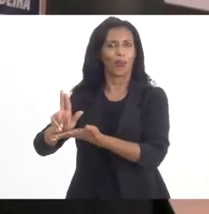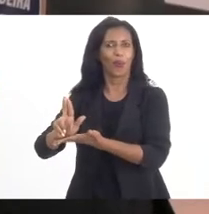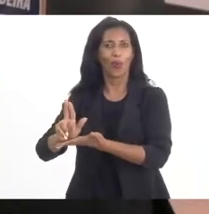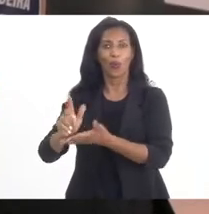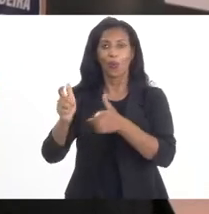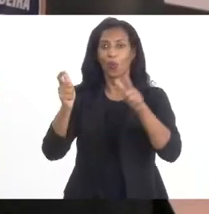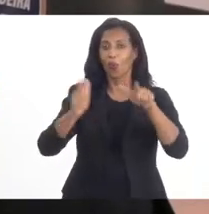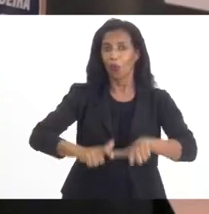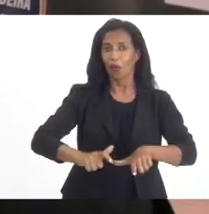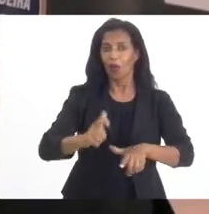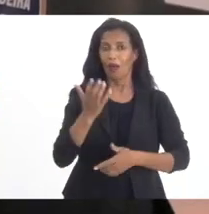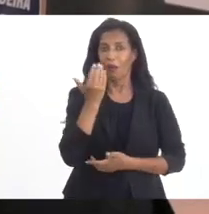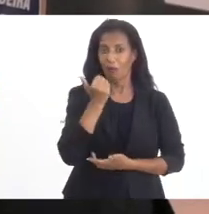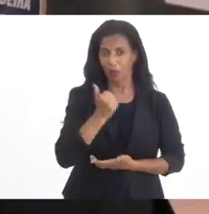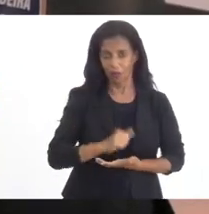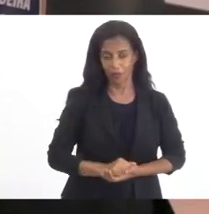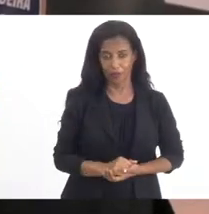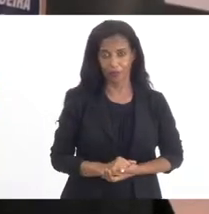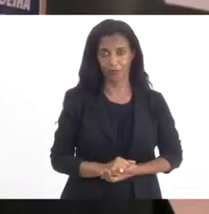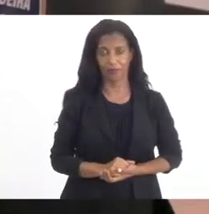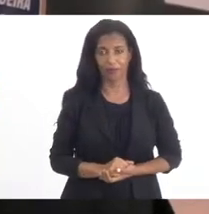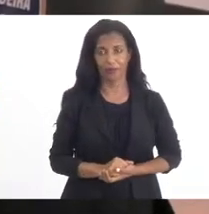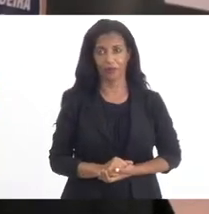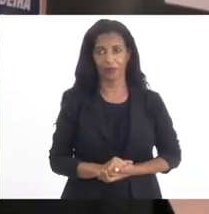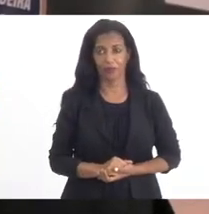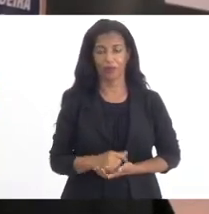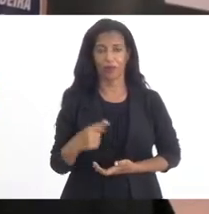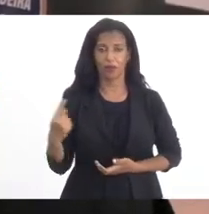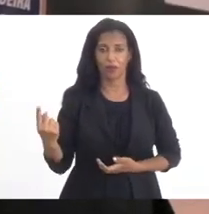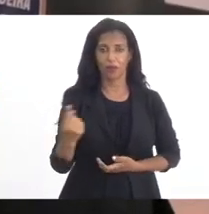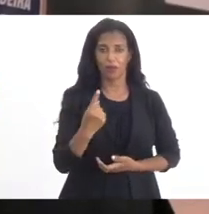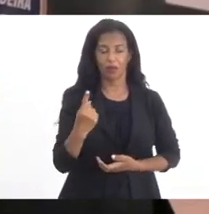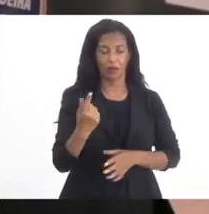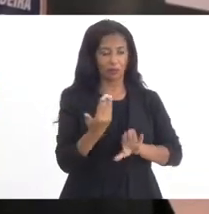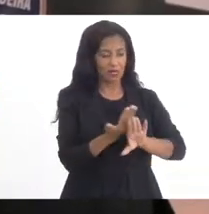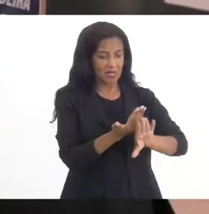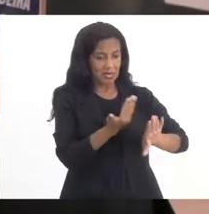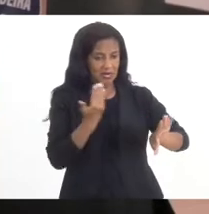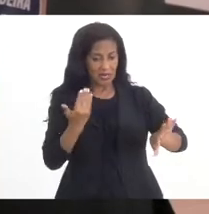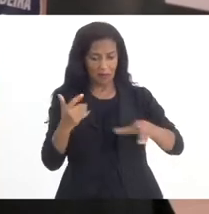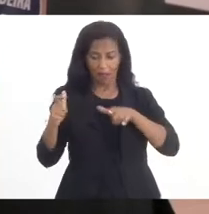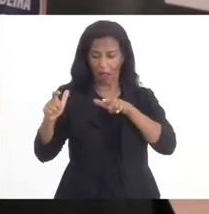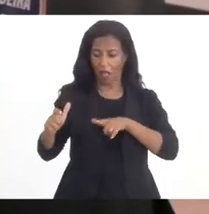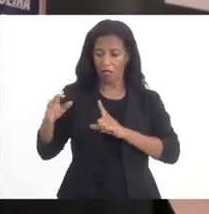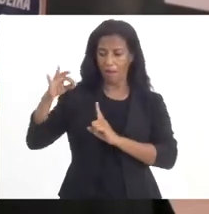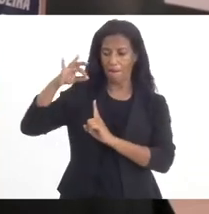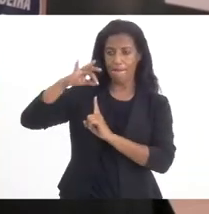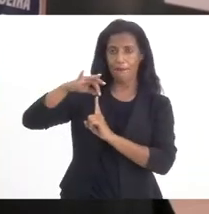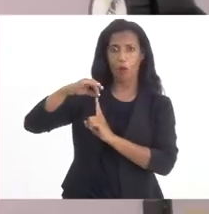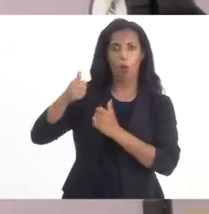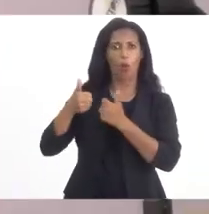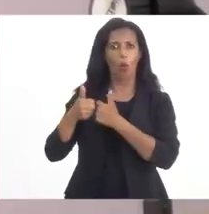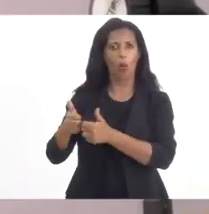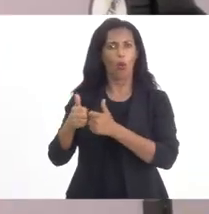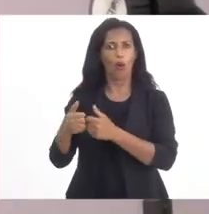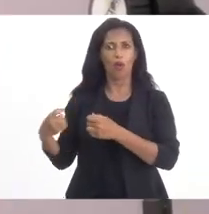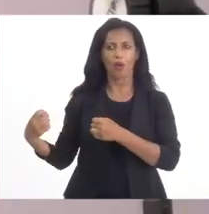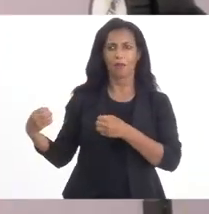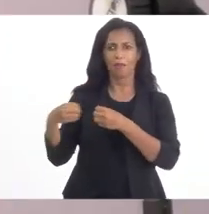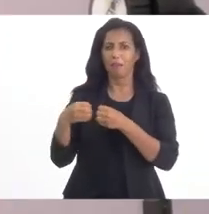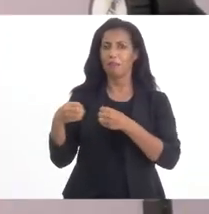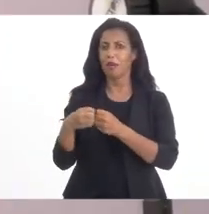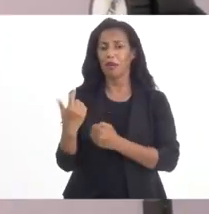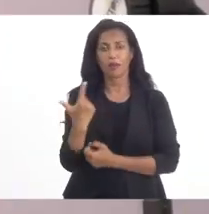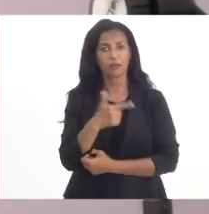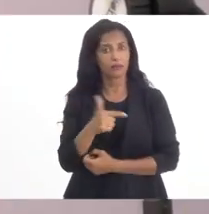para comer. Nós ficamos num local totalmente isolado, não tem ponto de ônibus perto.